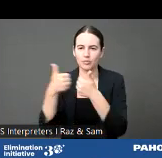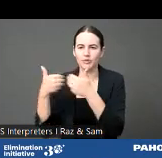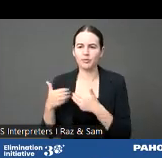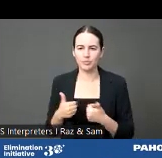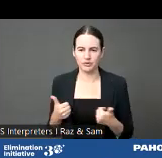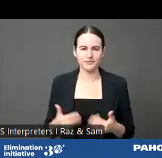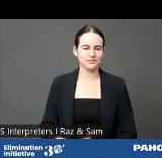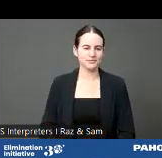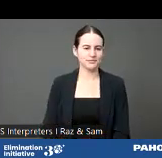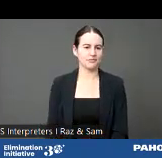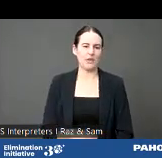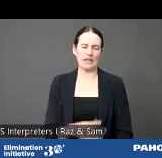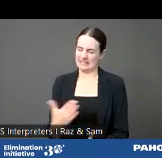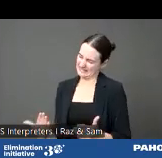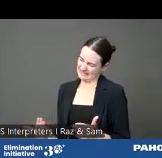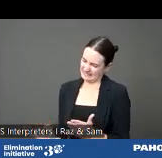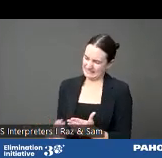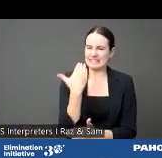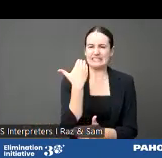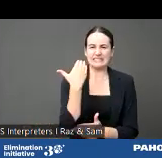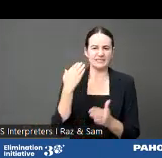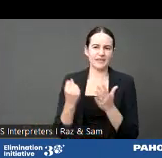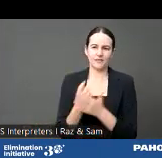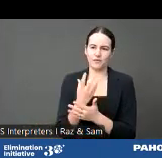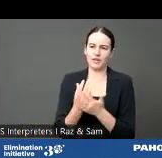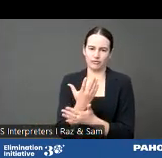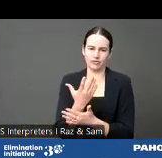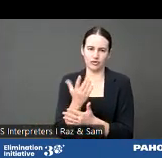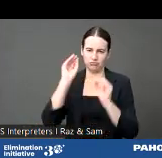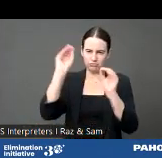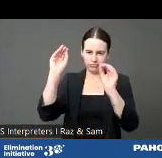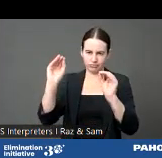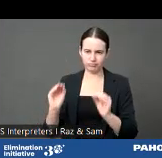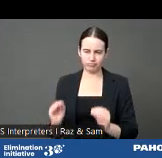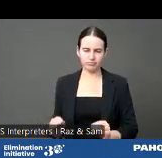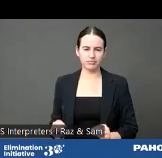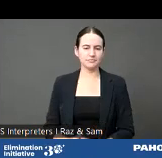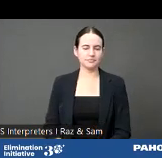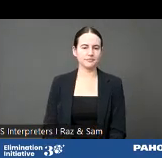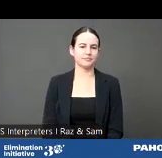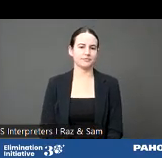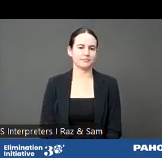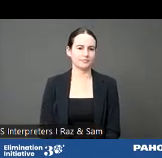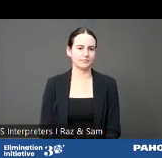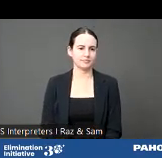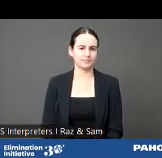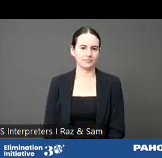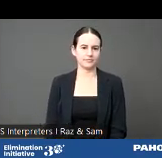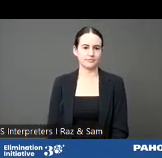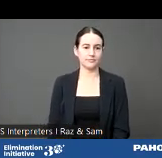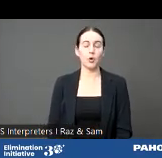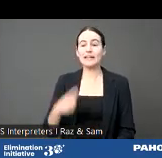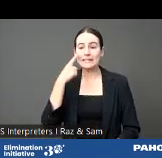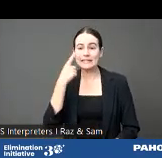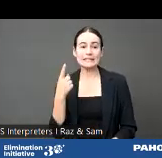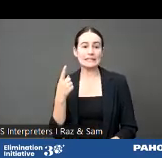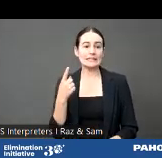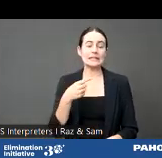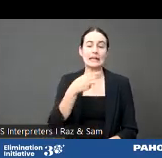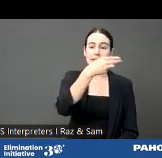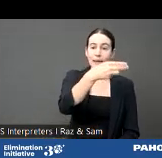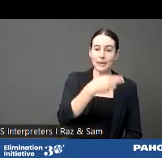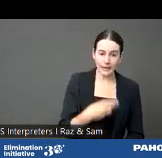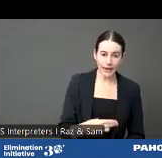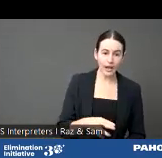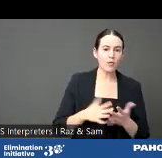nós temos dos indicadores. Esse mesmo indicador podemos ver em outra visualização, na qual vemos já não comparado